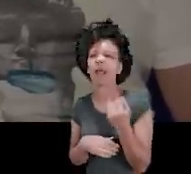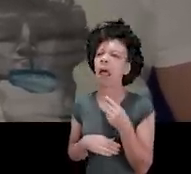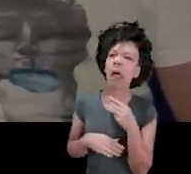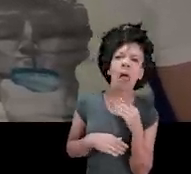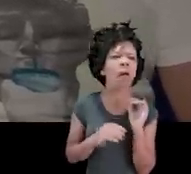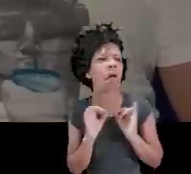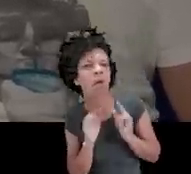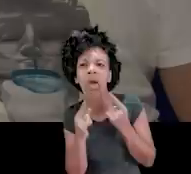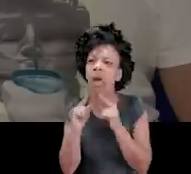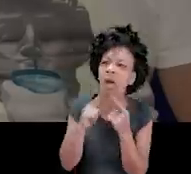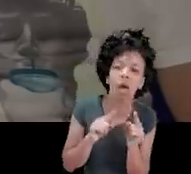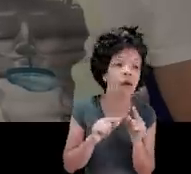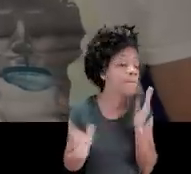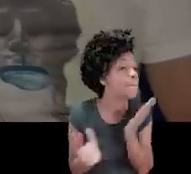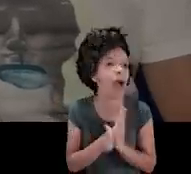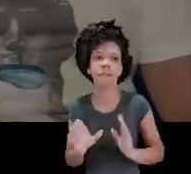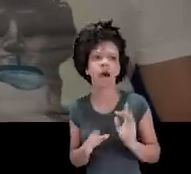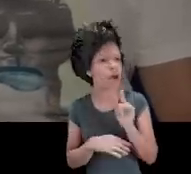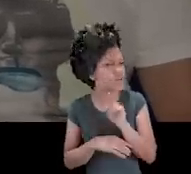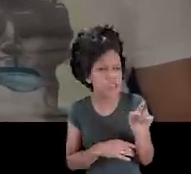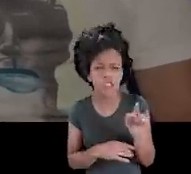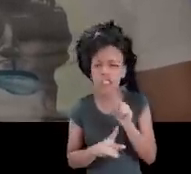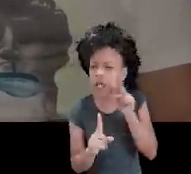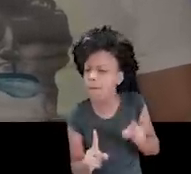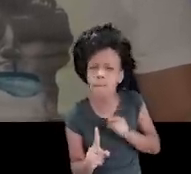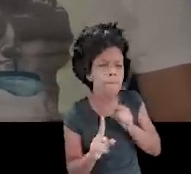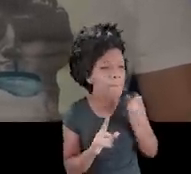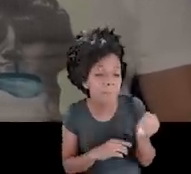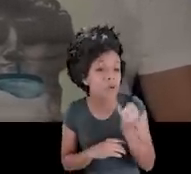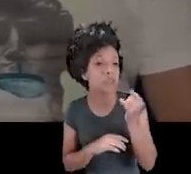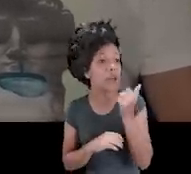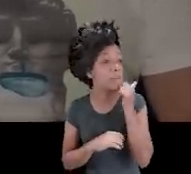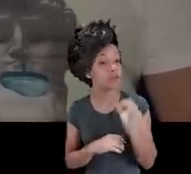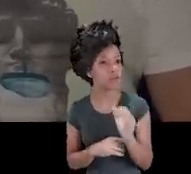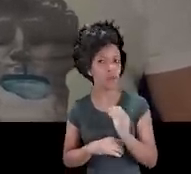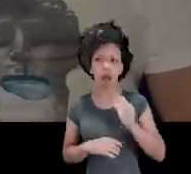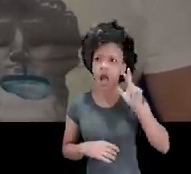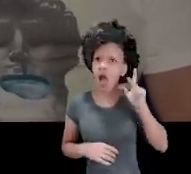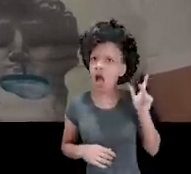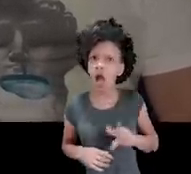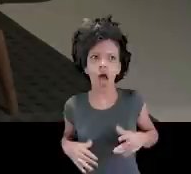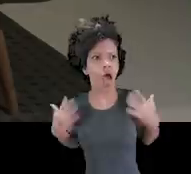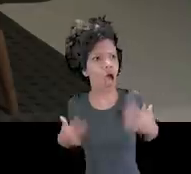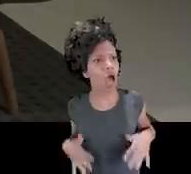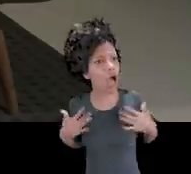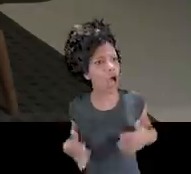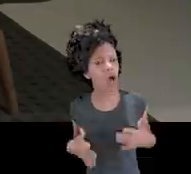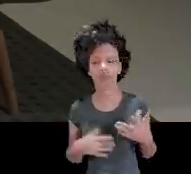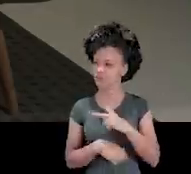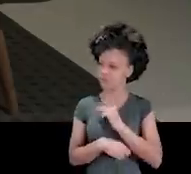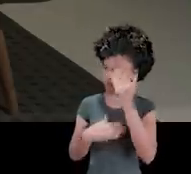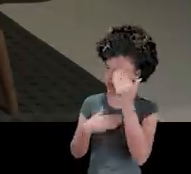e vocês fazem um papel fundamental para a existência humana. Caceta, esses caras são muito importantes. Pô,